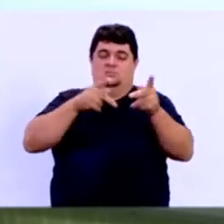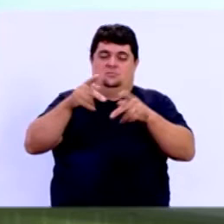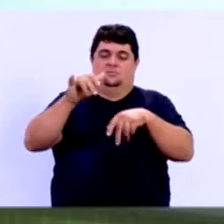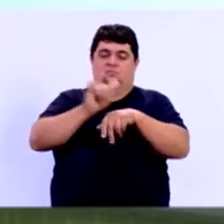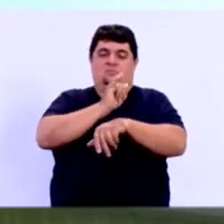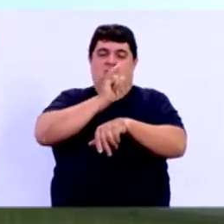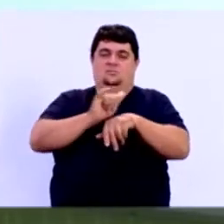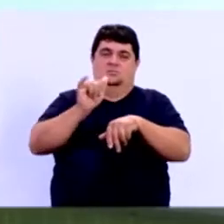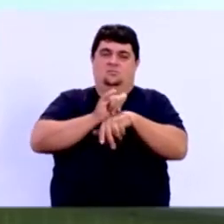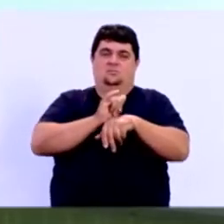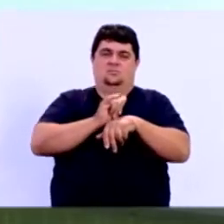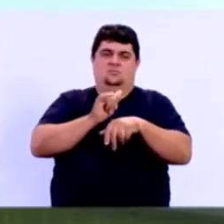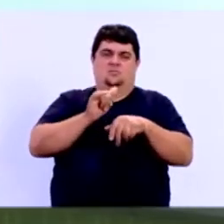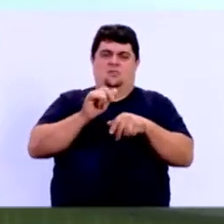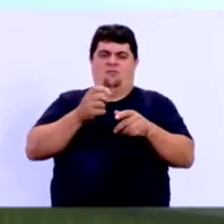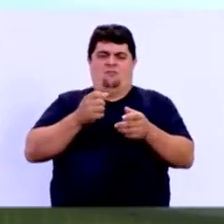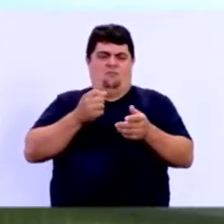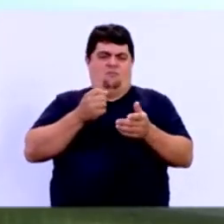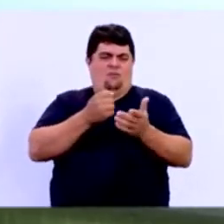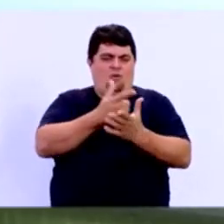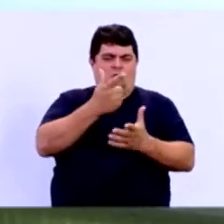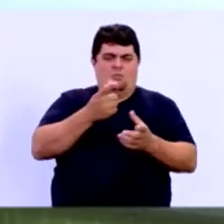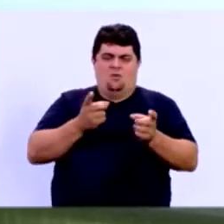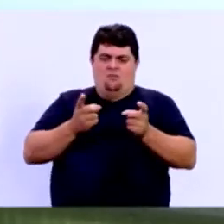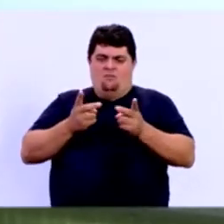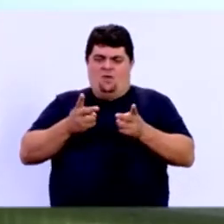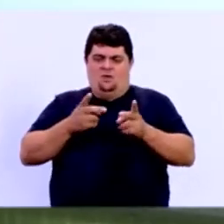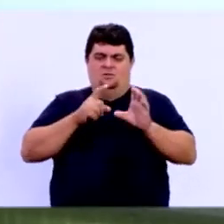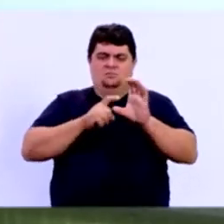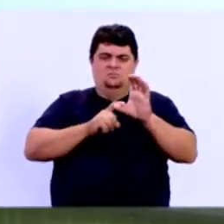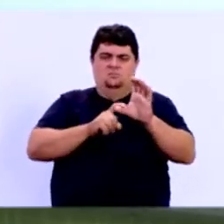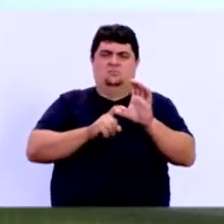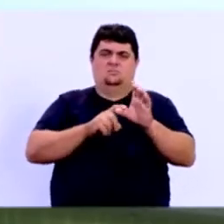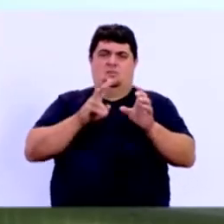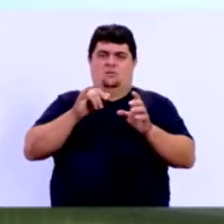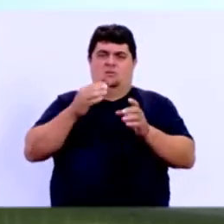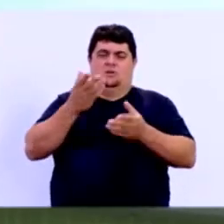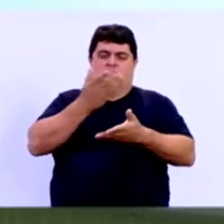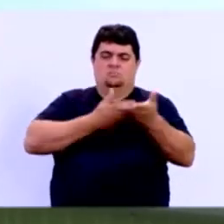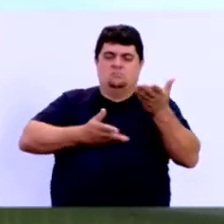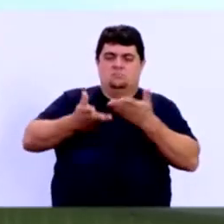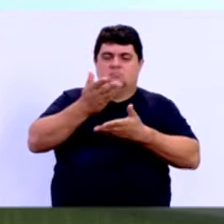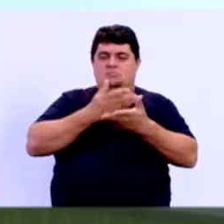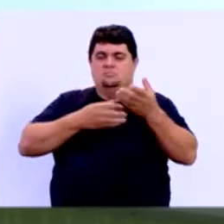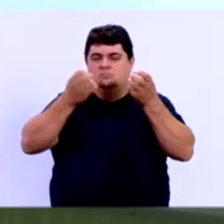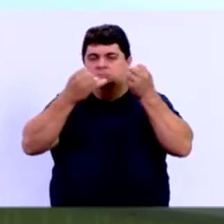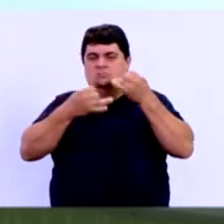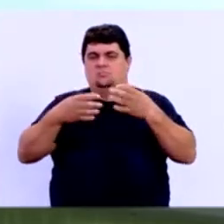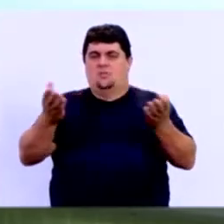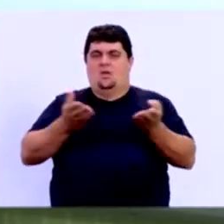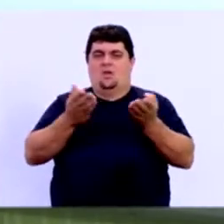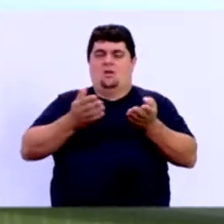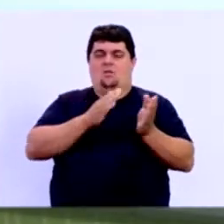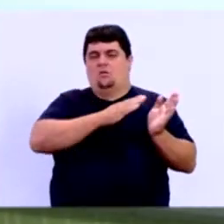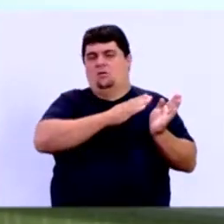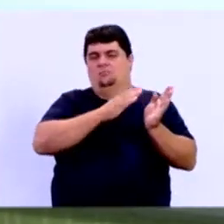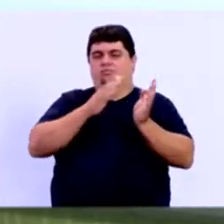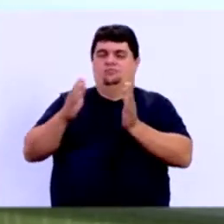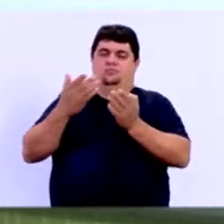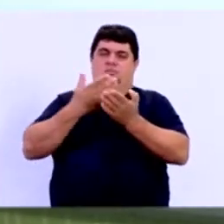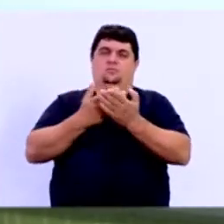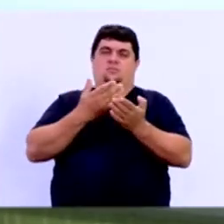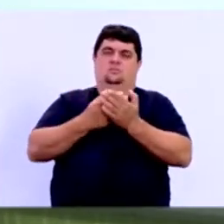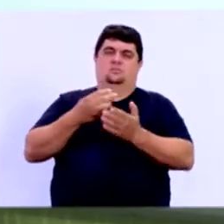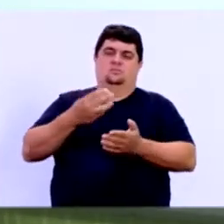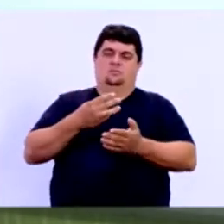processo de compra, de venda, de despesa da organização, nós vamos debater e nós vamos discutir agora no decorrer da nossa teleaula